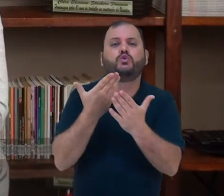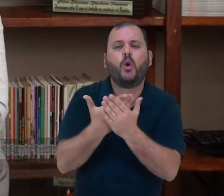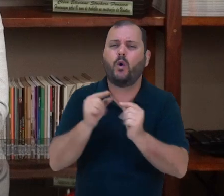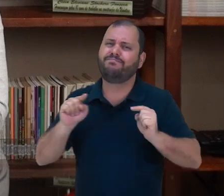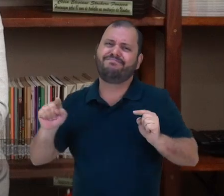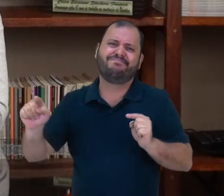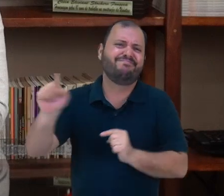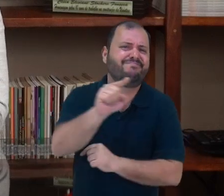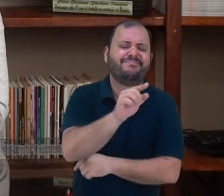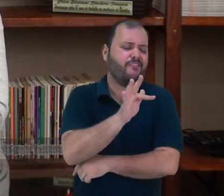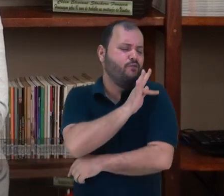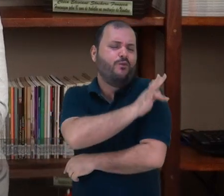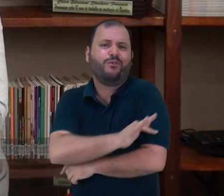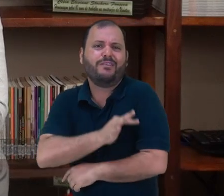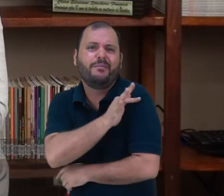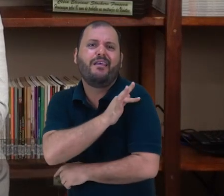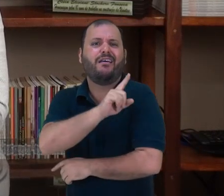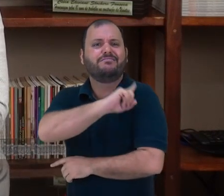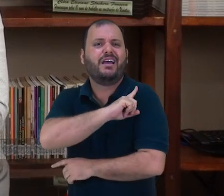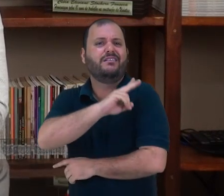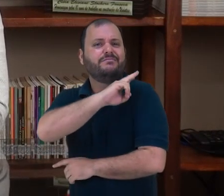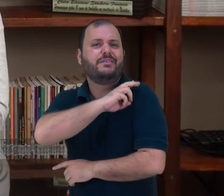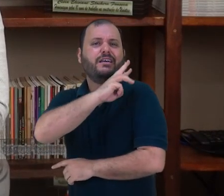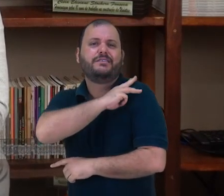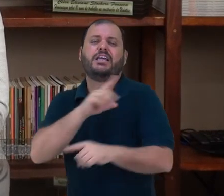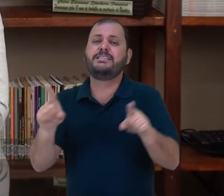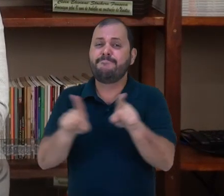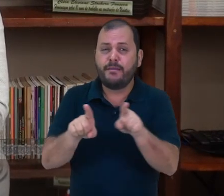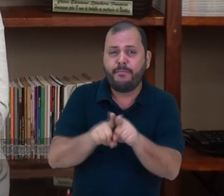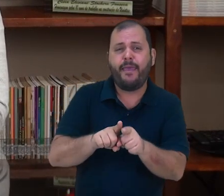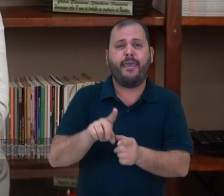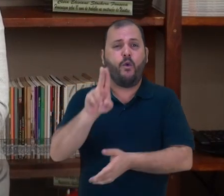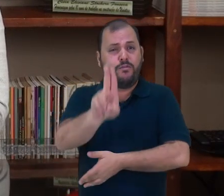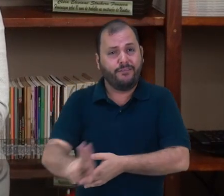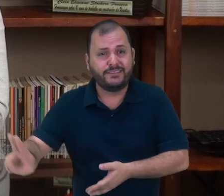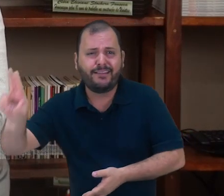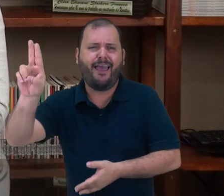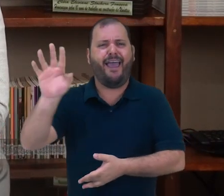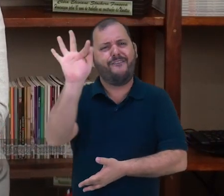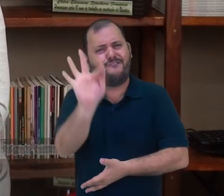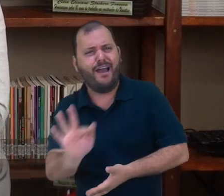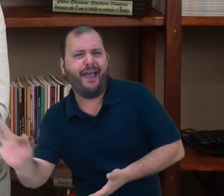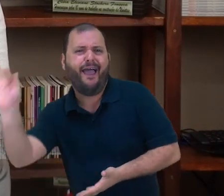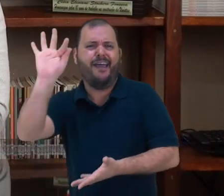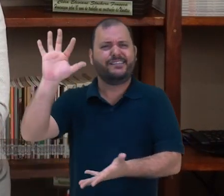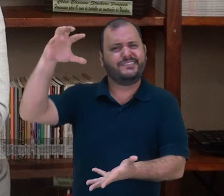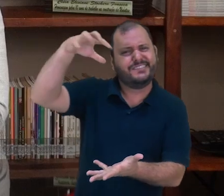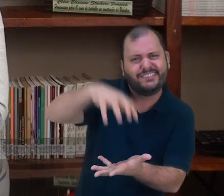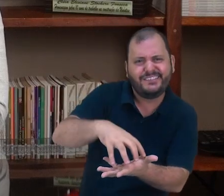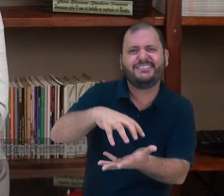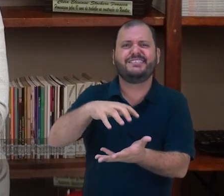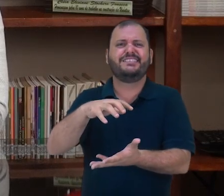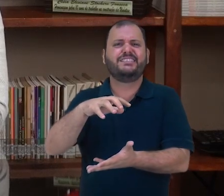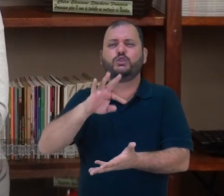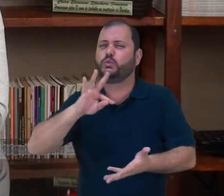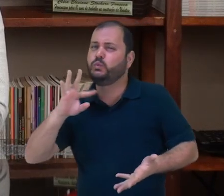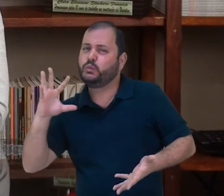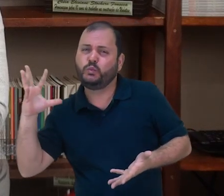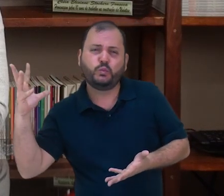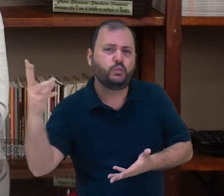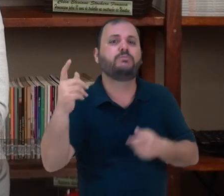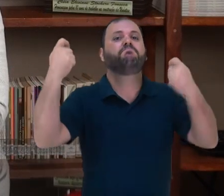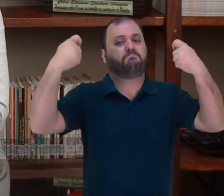centros universitários e universidades, devem possuir este profissional para viabilizar o acesso à